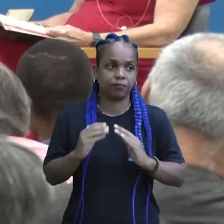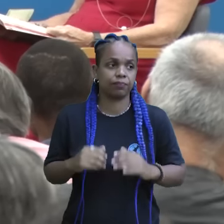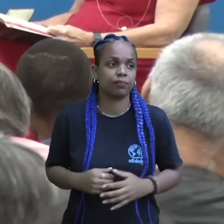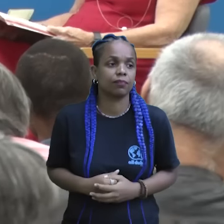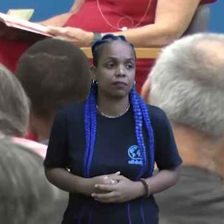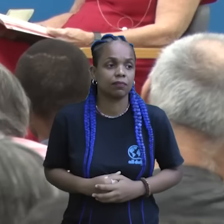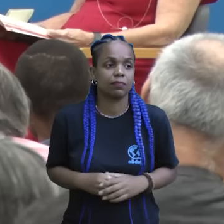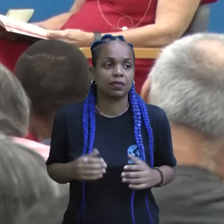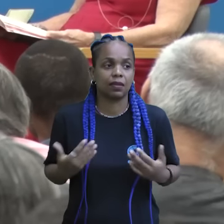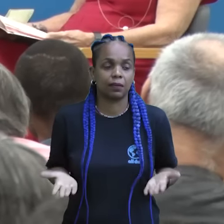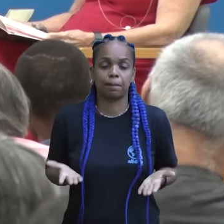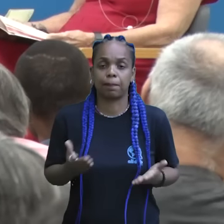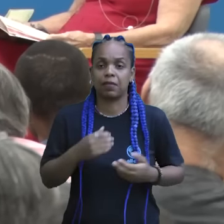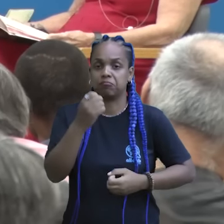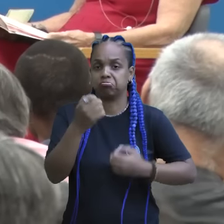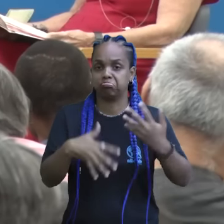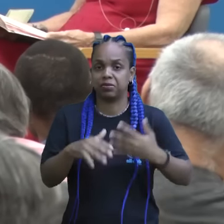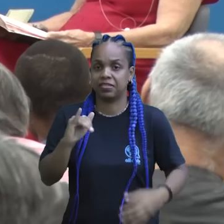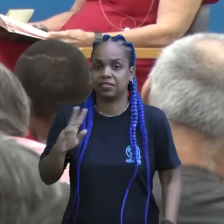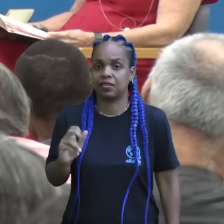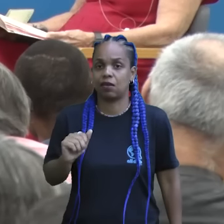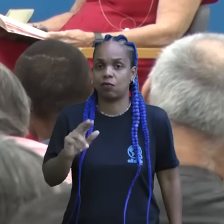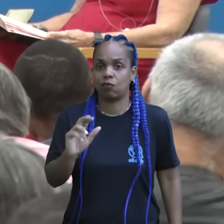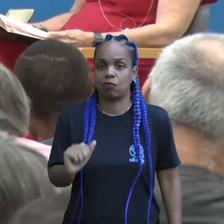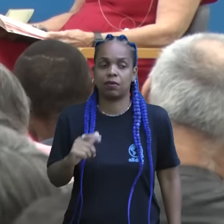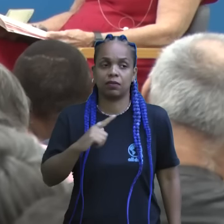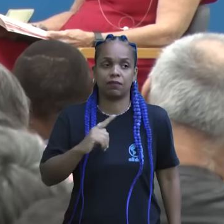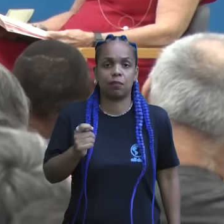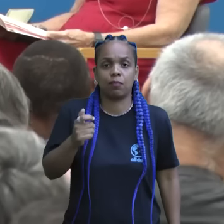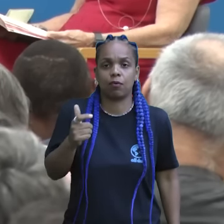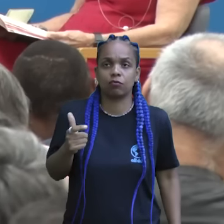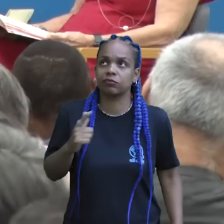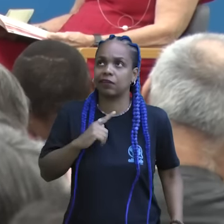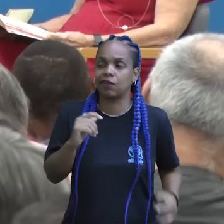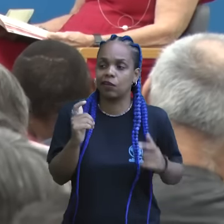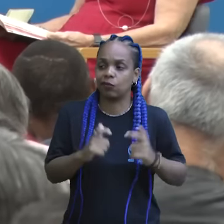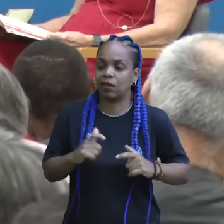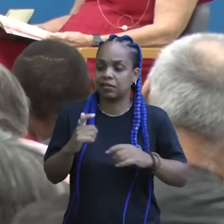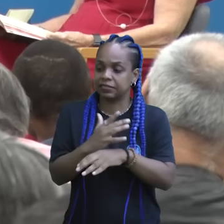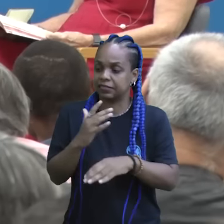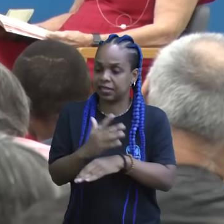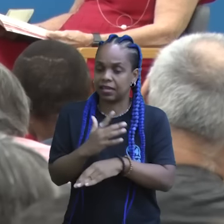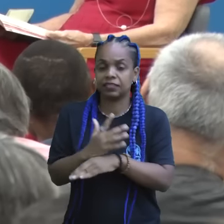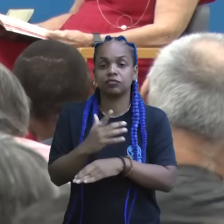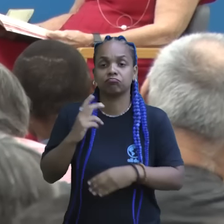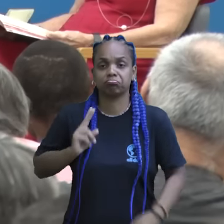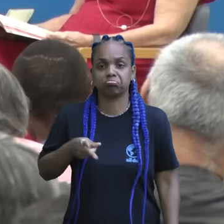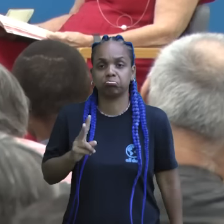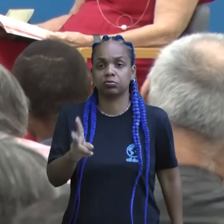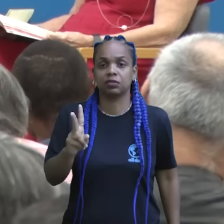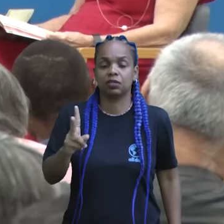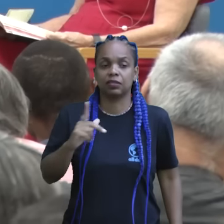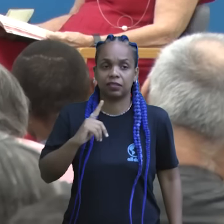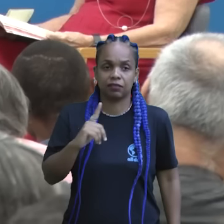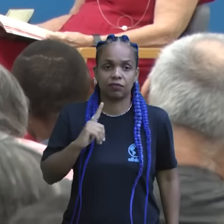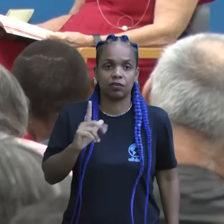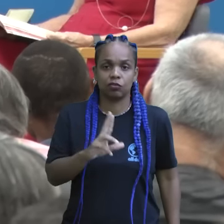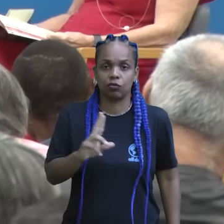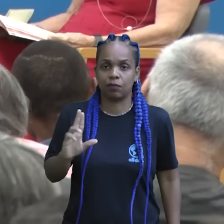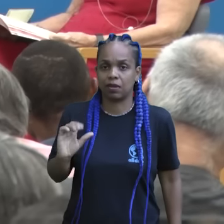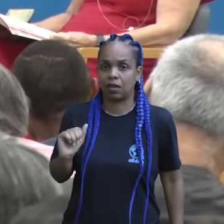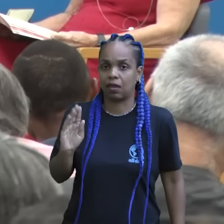que conserva o seu primitivo nome caboclo, zombando dos esforços de nossos edis para